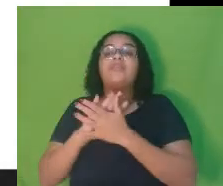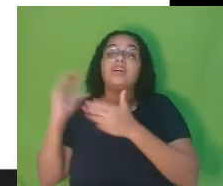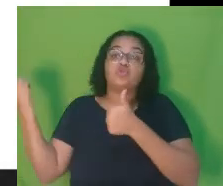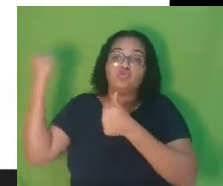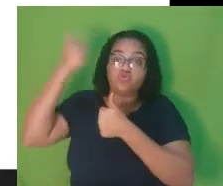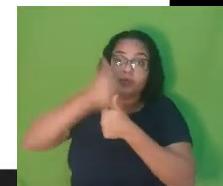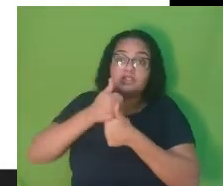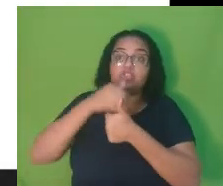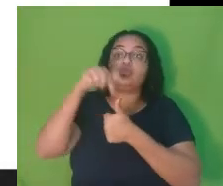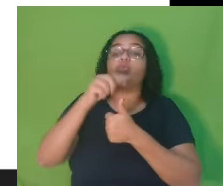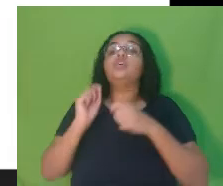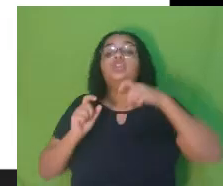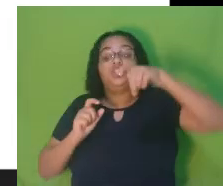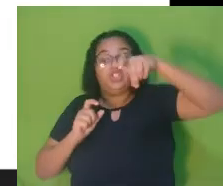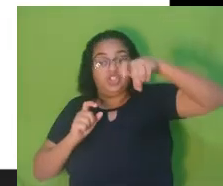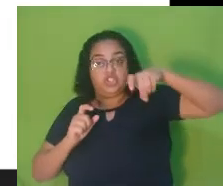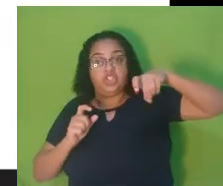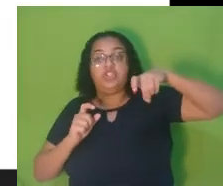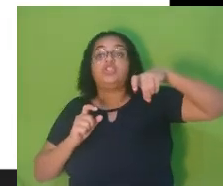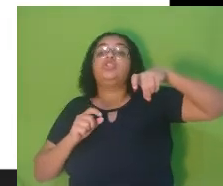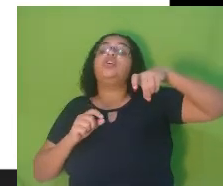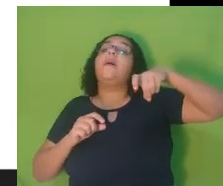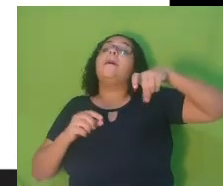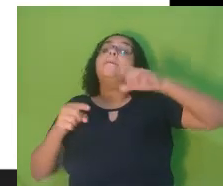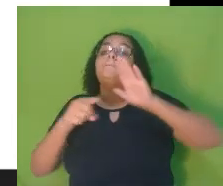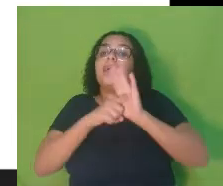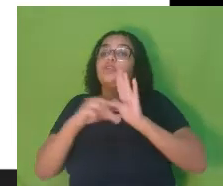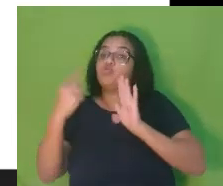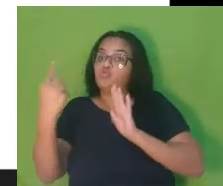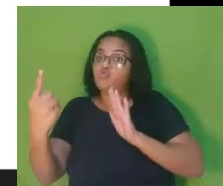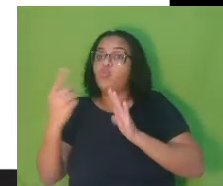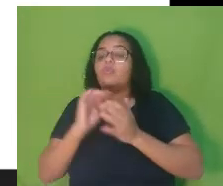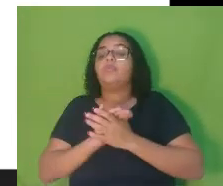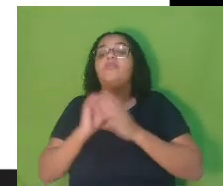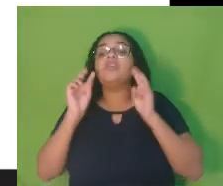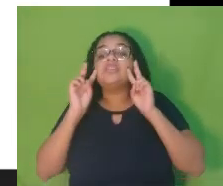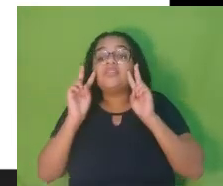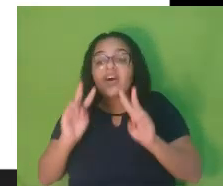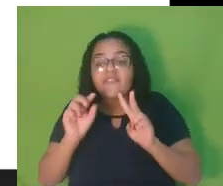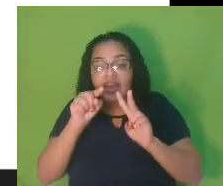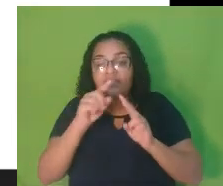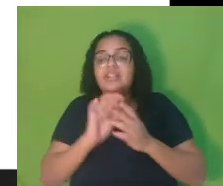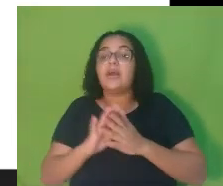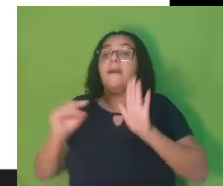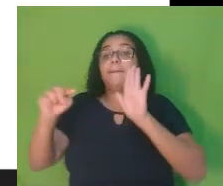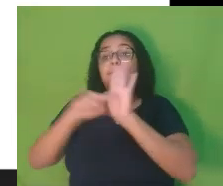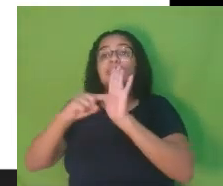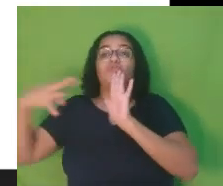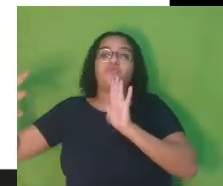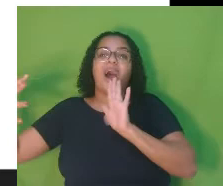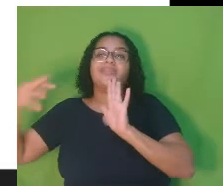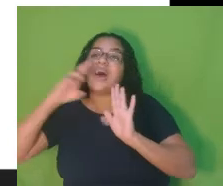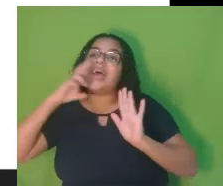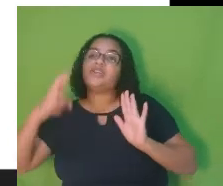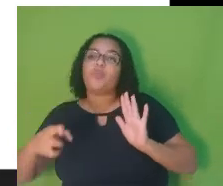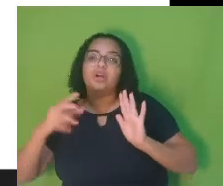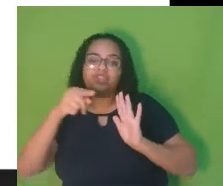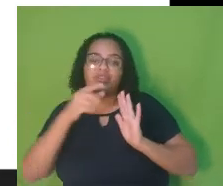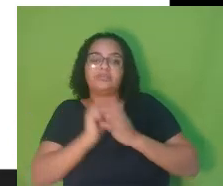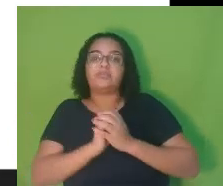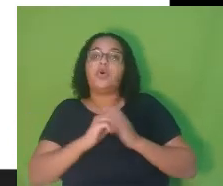Você vai substituir o x por menos 1 e vai calcular essa expressão. Você vai ver que vai dar menos 4.